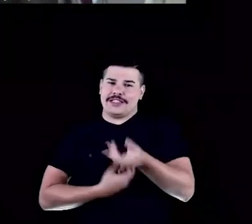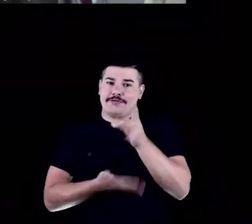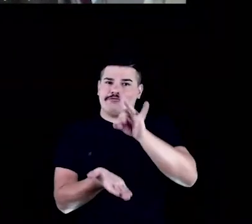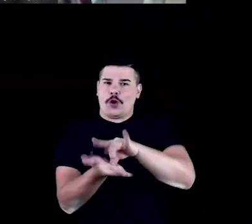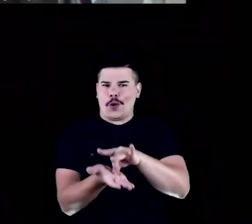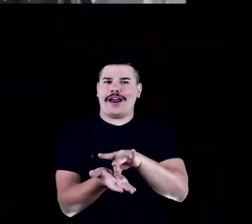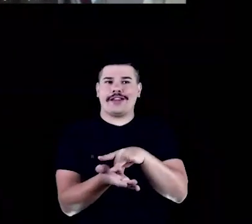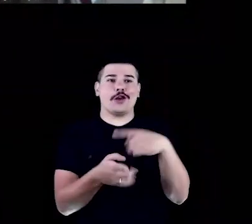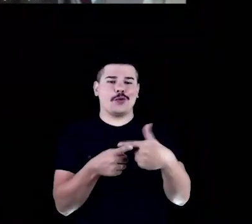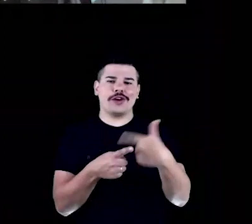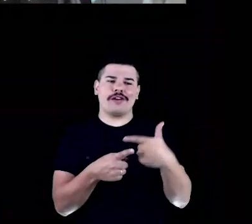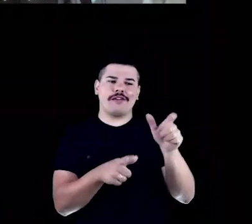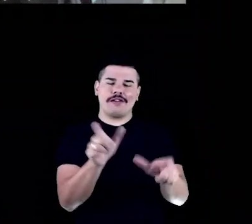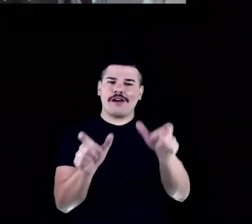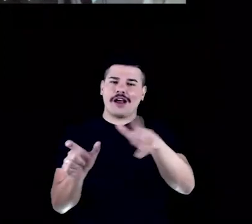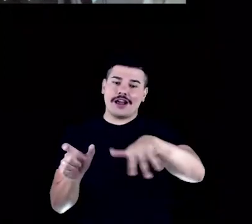poesia concreta é que